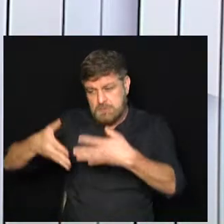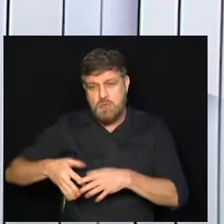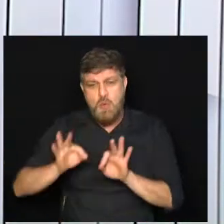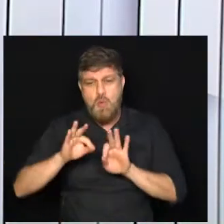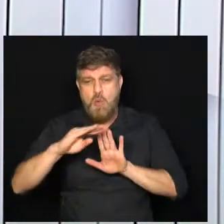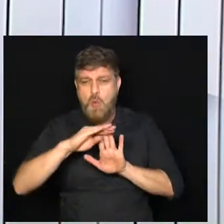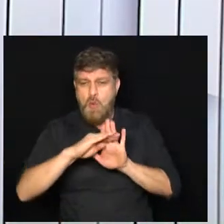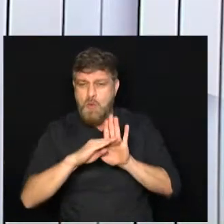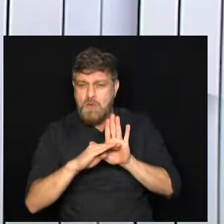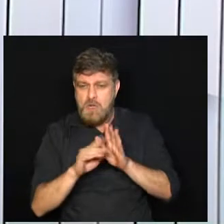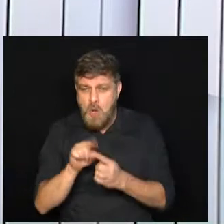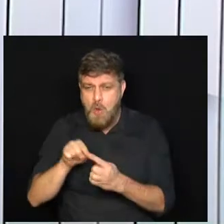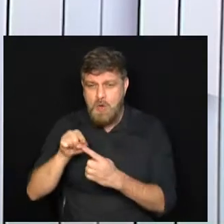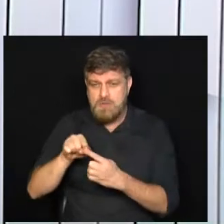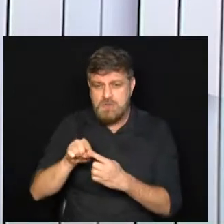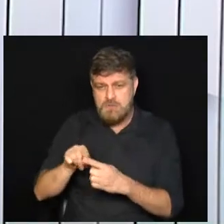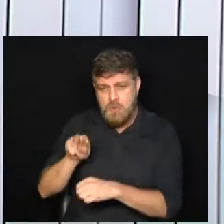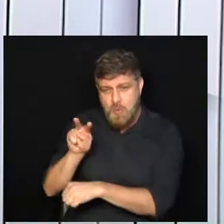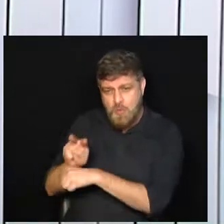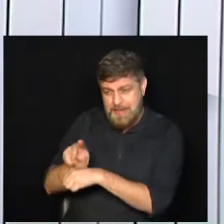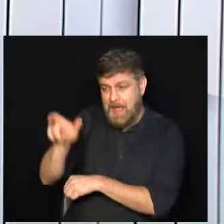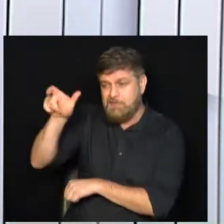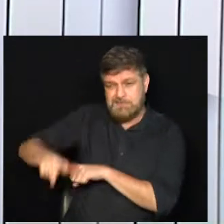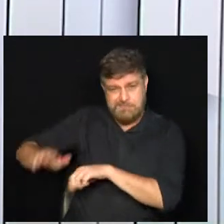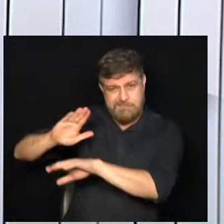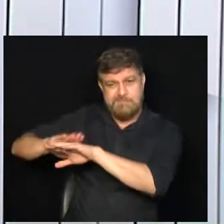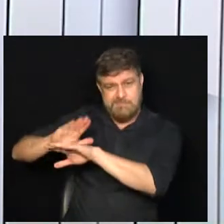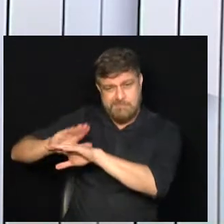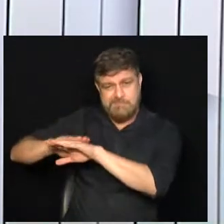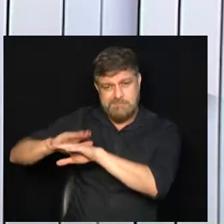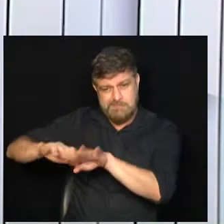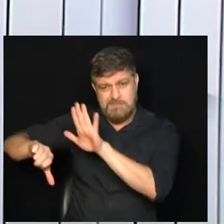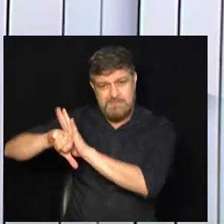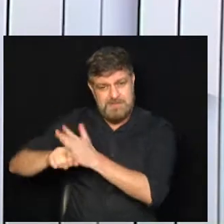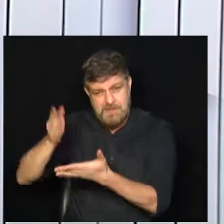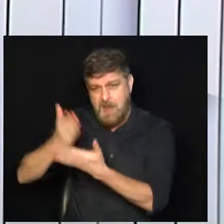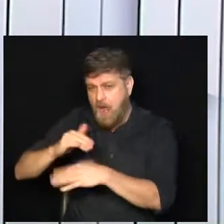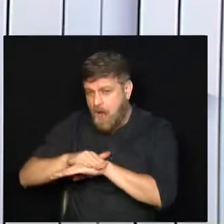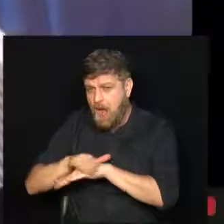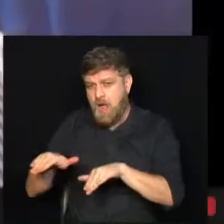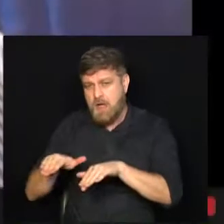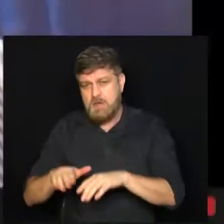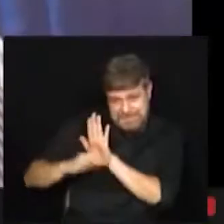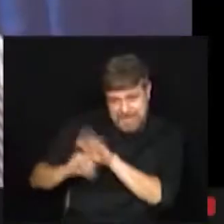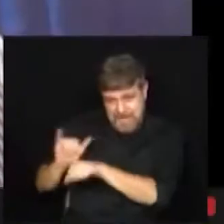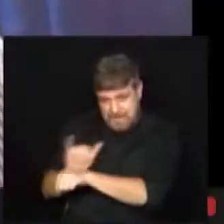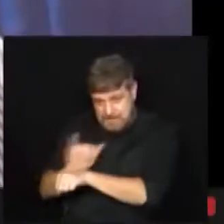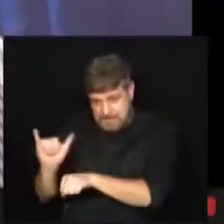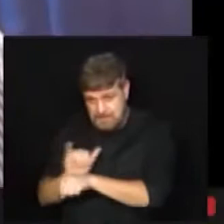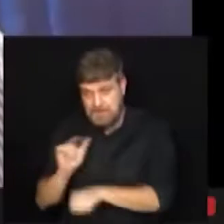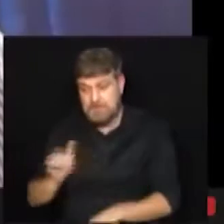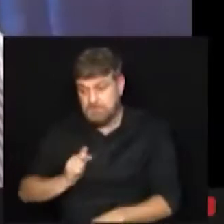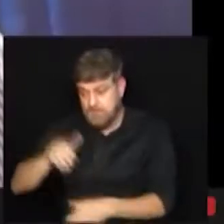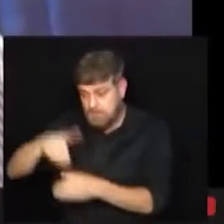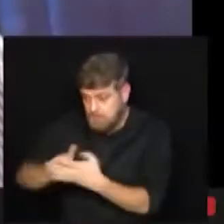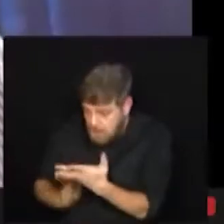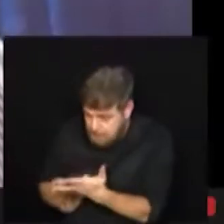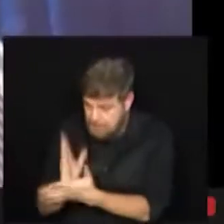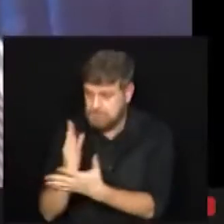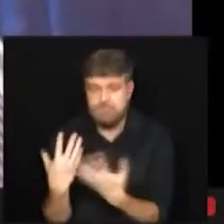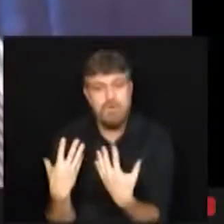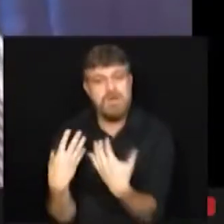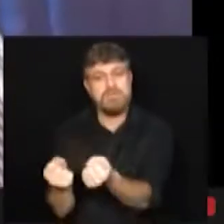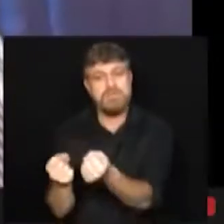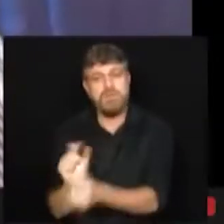projeto para tratar este agressor e tentar acabar com o ciclo. Foi aprovado pelo CMDCA,